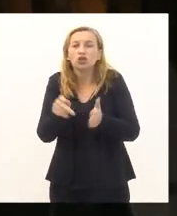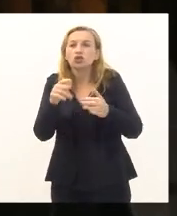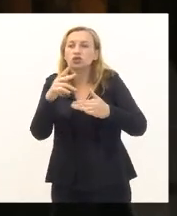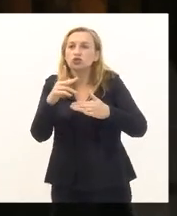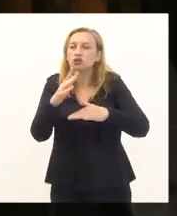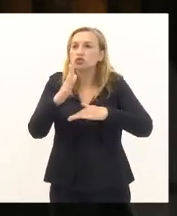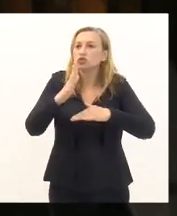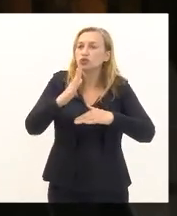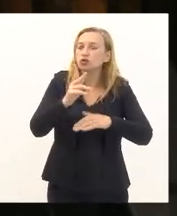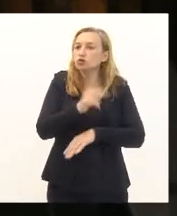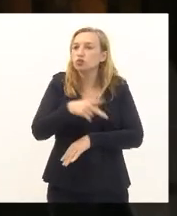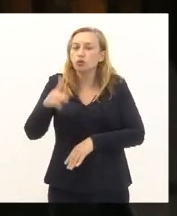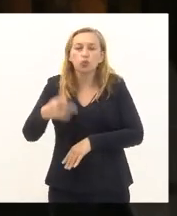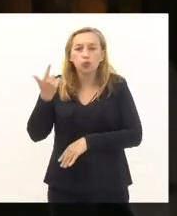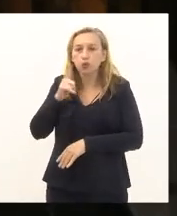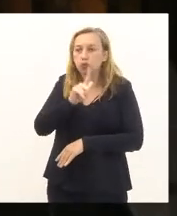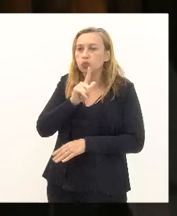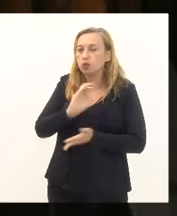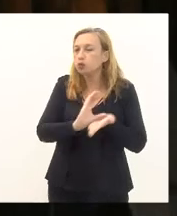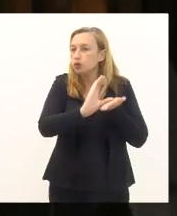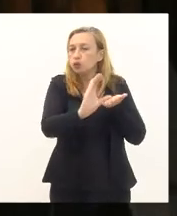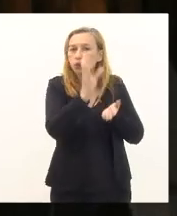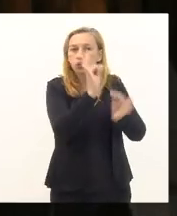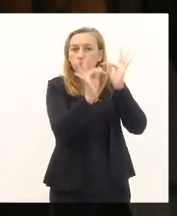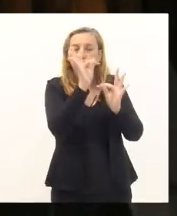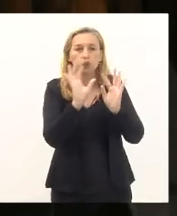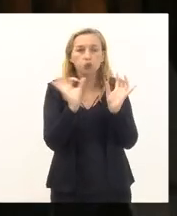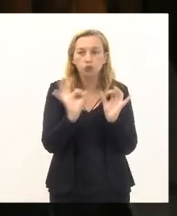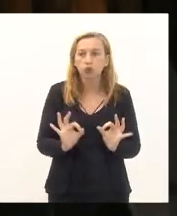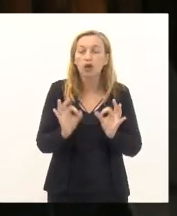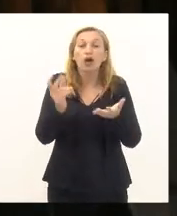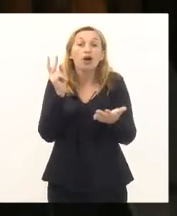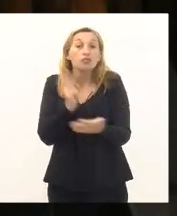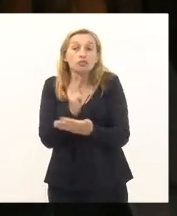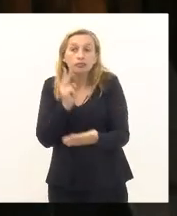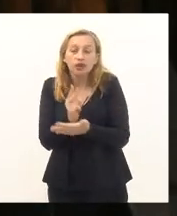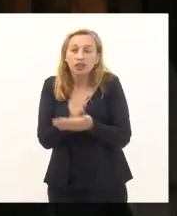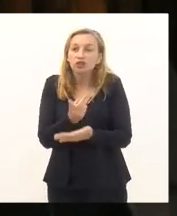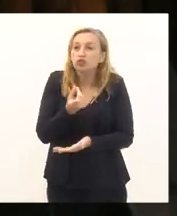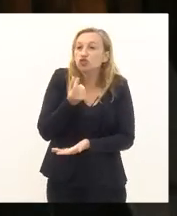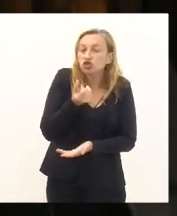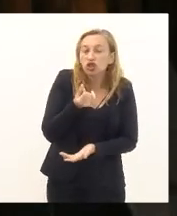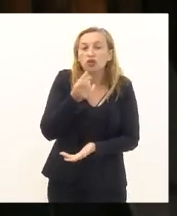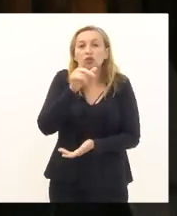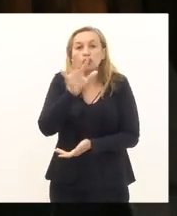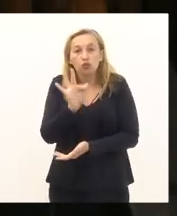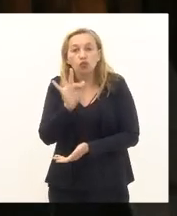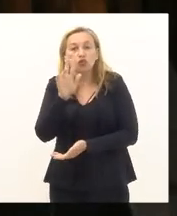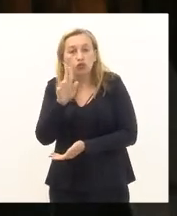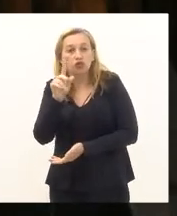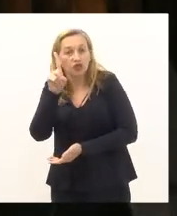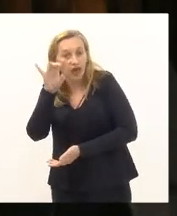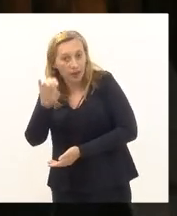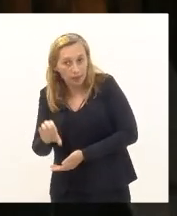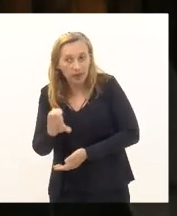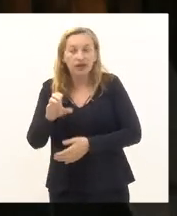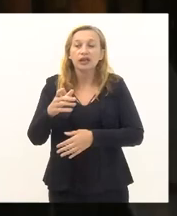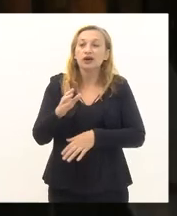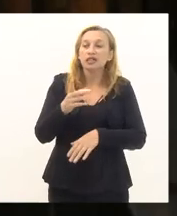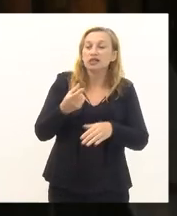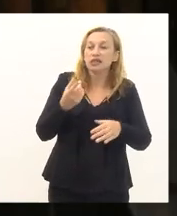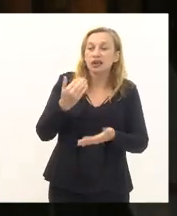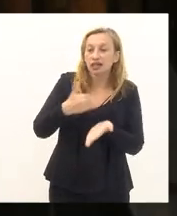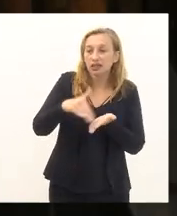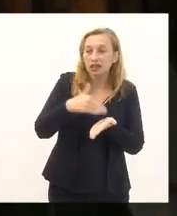professores não vão conseguir acessar o auxílio tecnológico, mesmo tendo dinheiro do Fundeb, que a Secretaria de Educação não vai